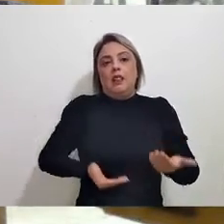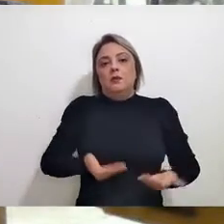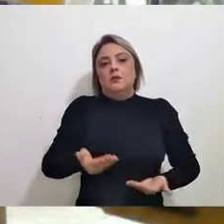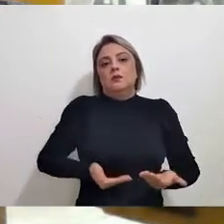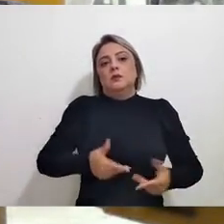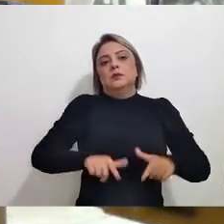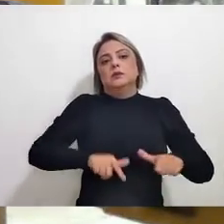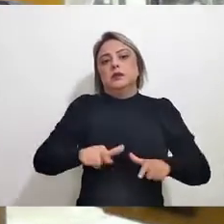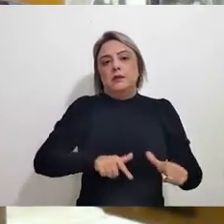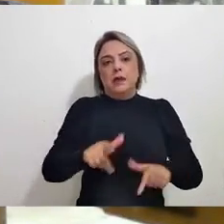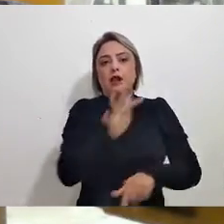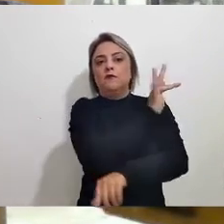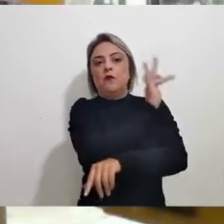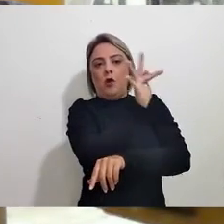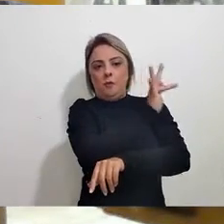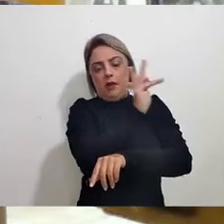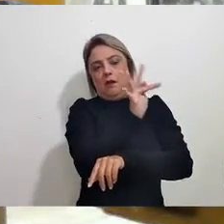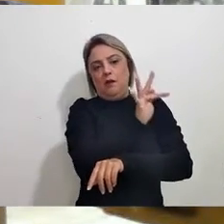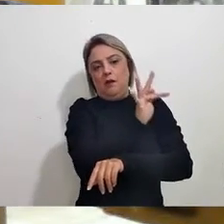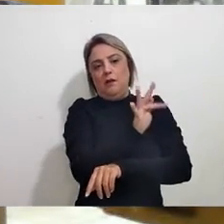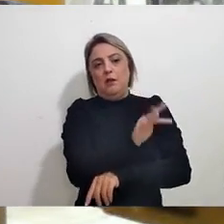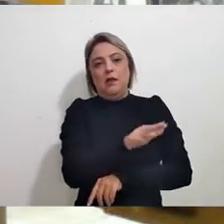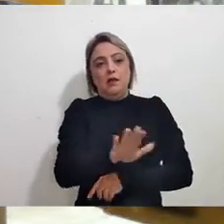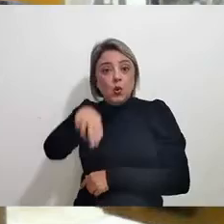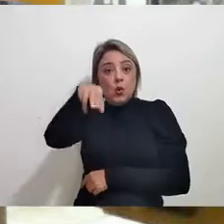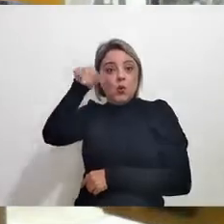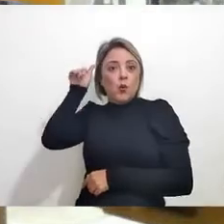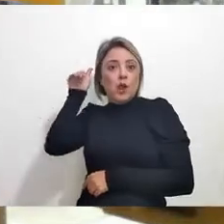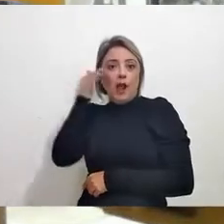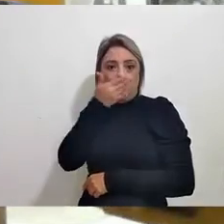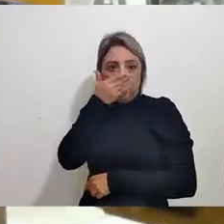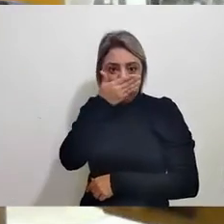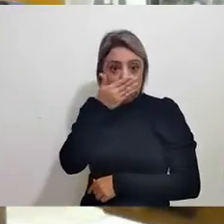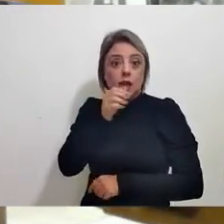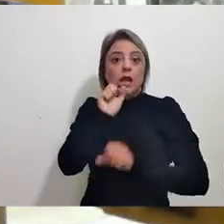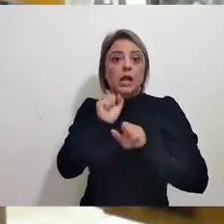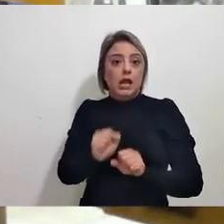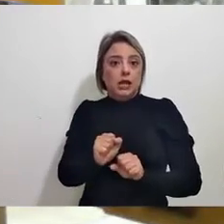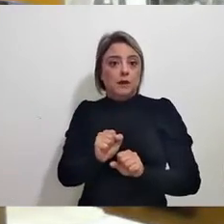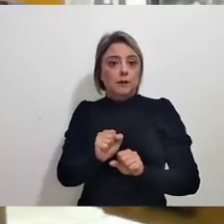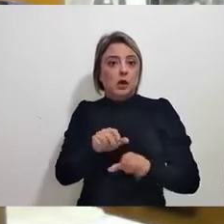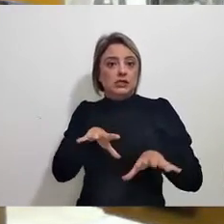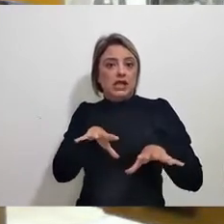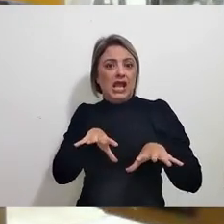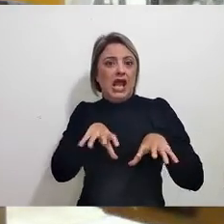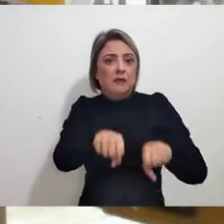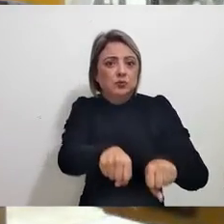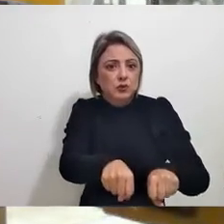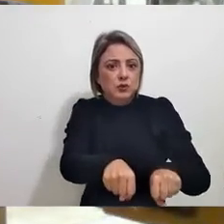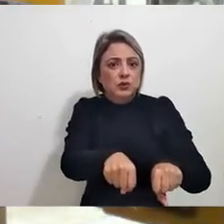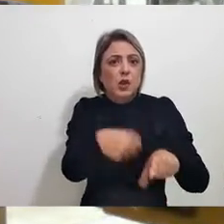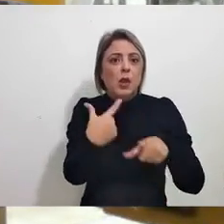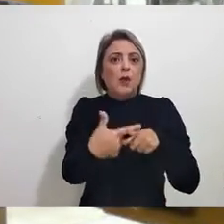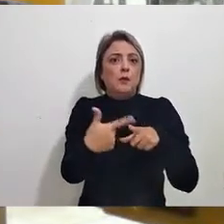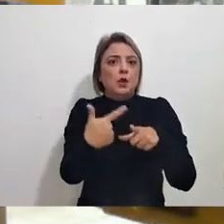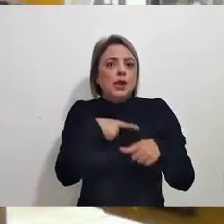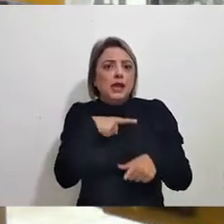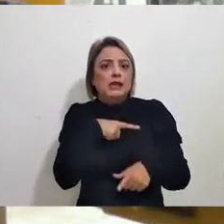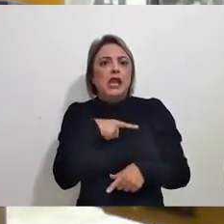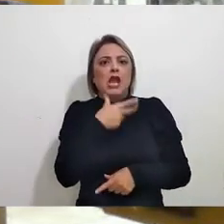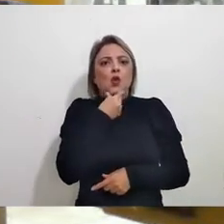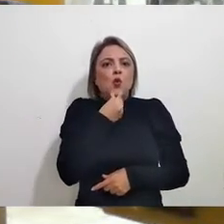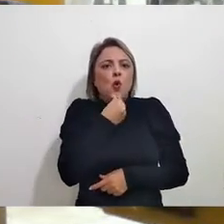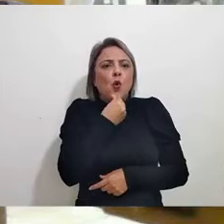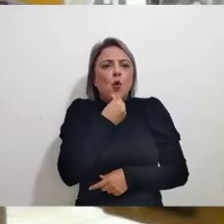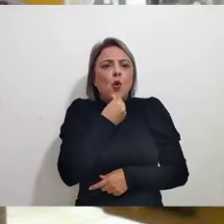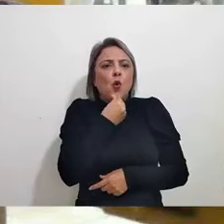Então, a criança, ela nunca pode ser prostituta. Ela pode ser prostituída porque, infelizmente, existem os cafetões, existem as pessoas que